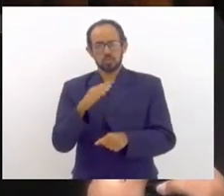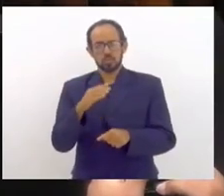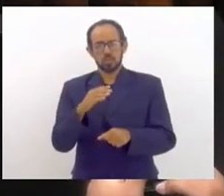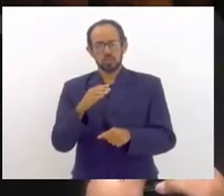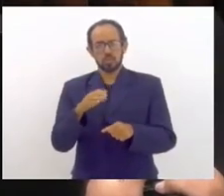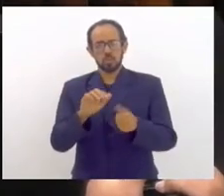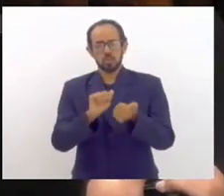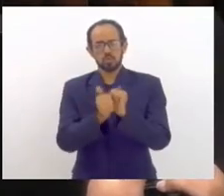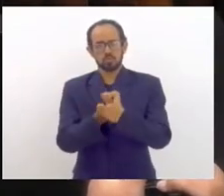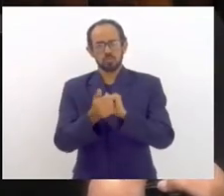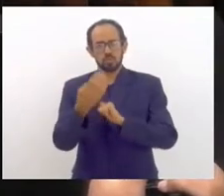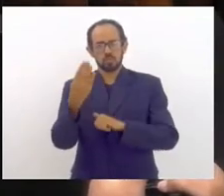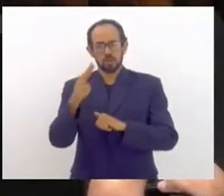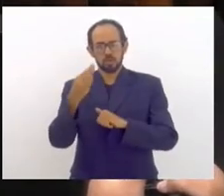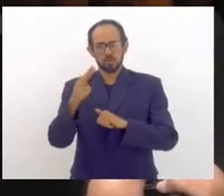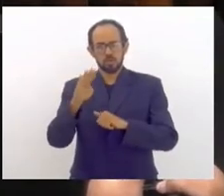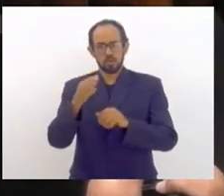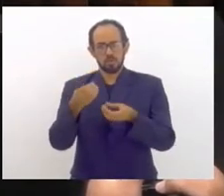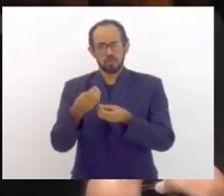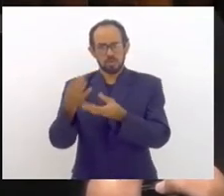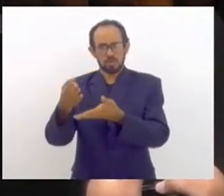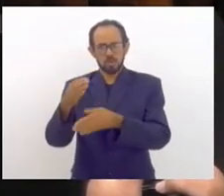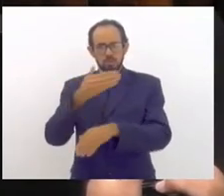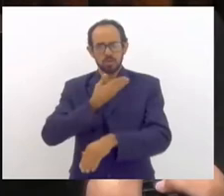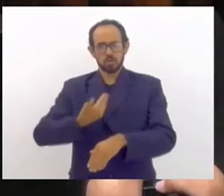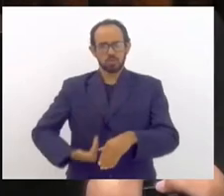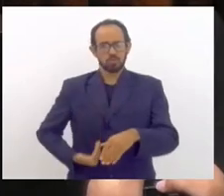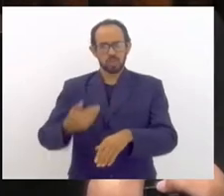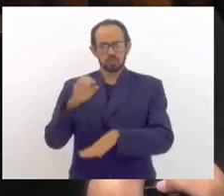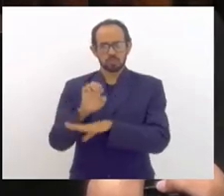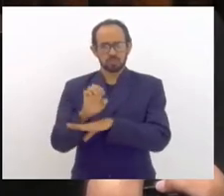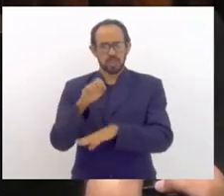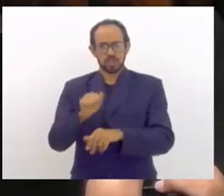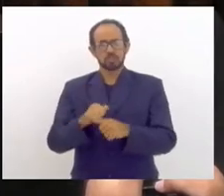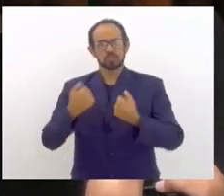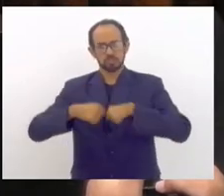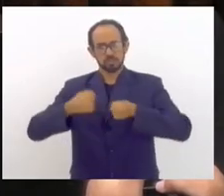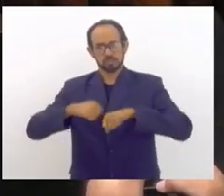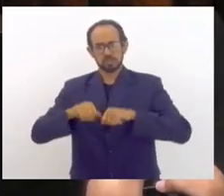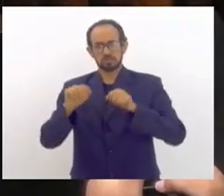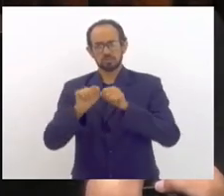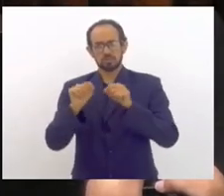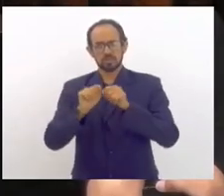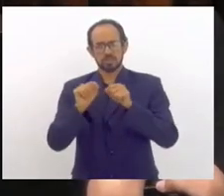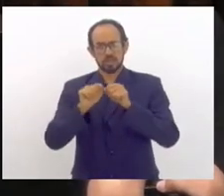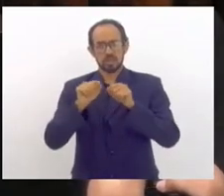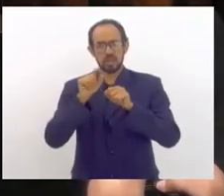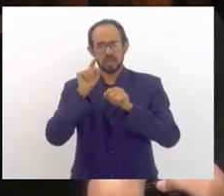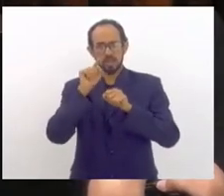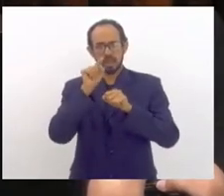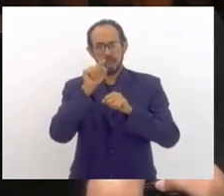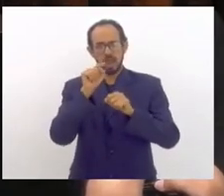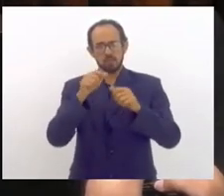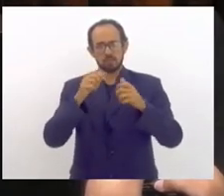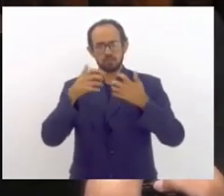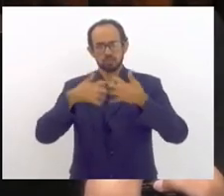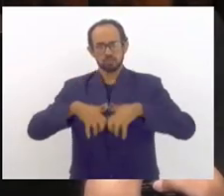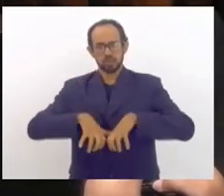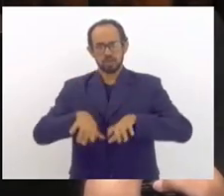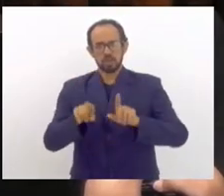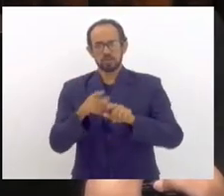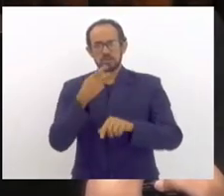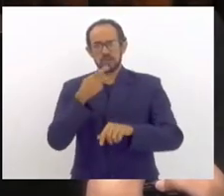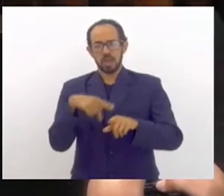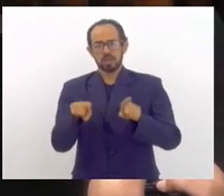entregou o governo do estado, a gente precisa trabalhar essa pauta para botar aquilo lá para funcionar em prol da população. Vou falar também sobre a lei